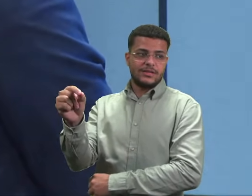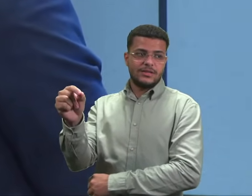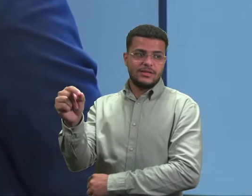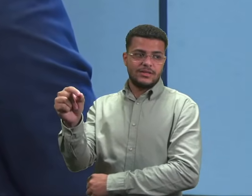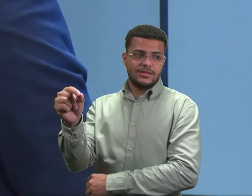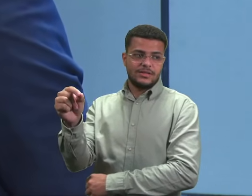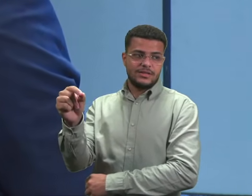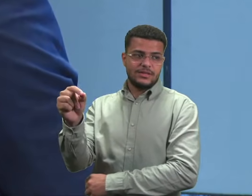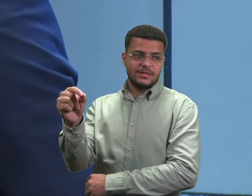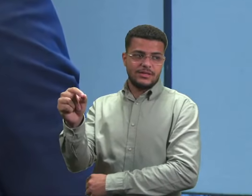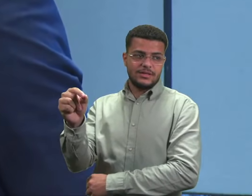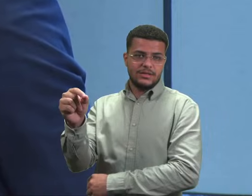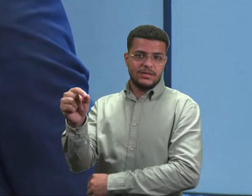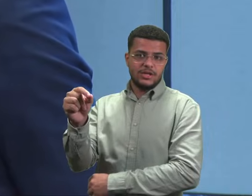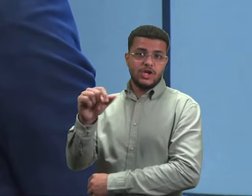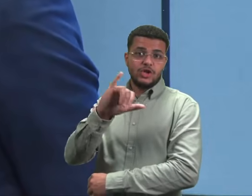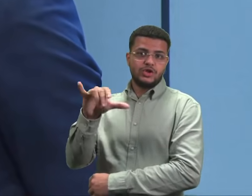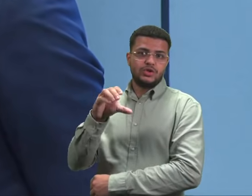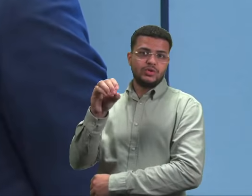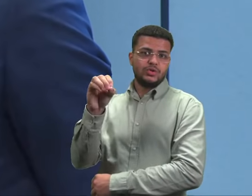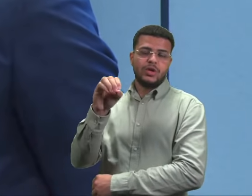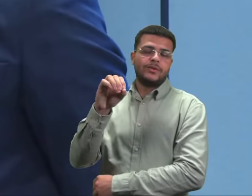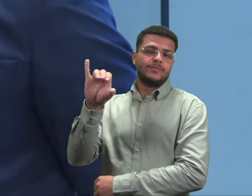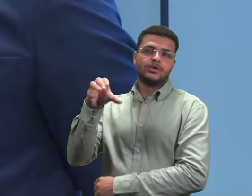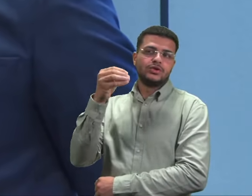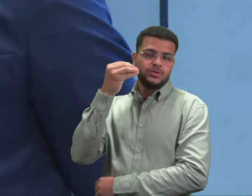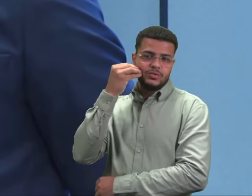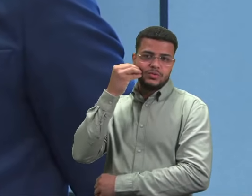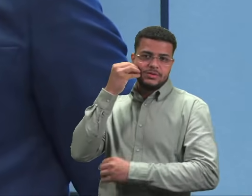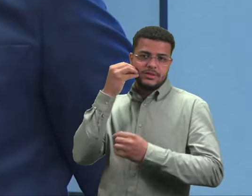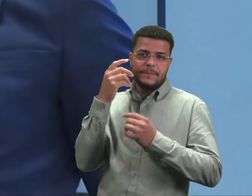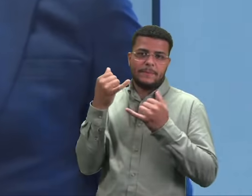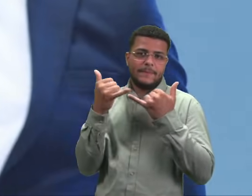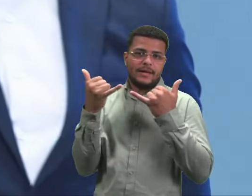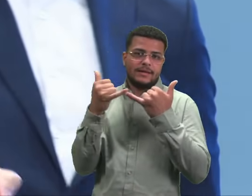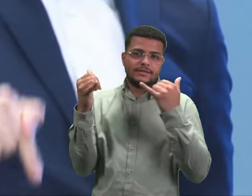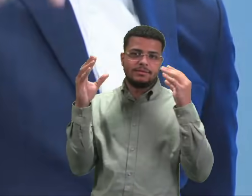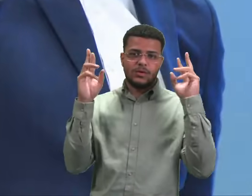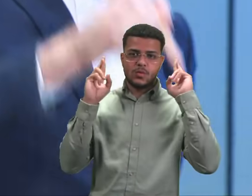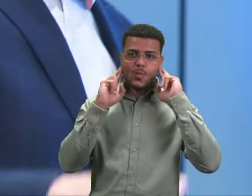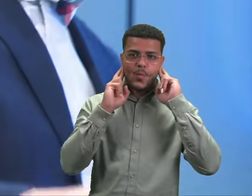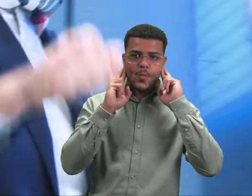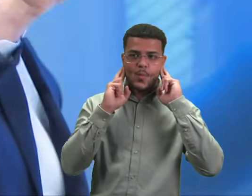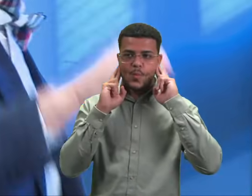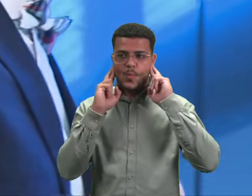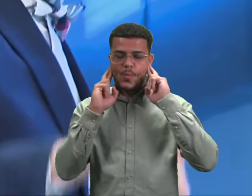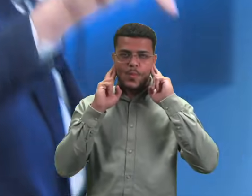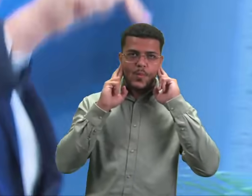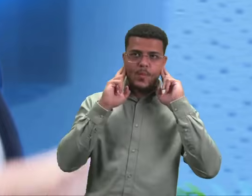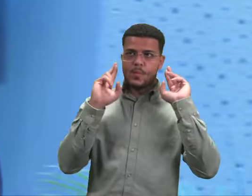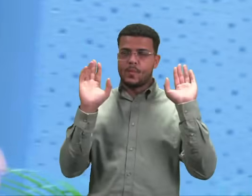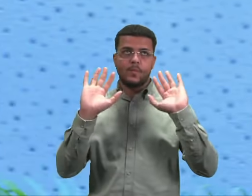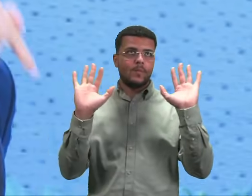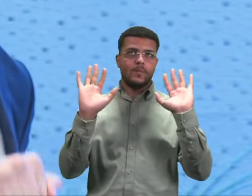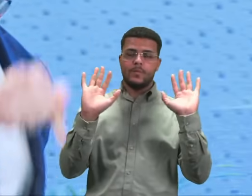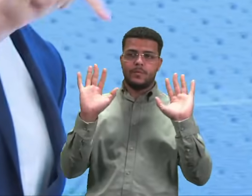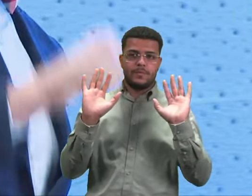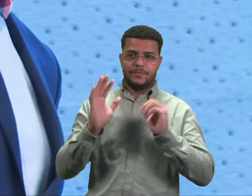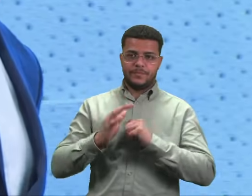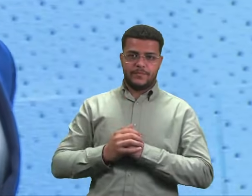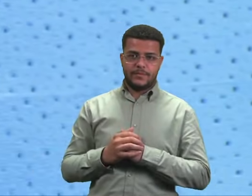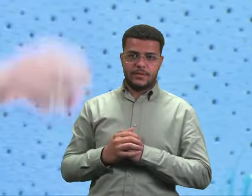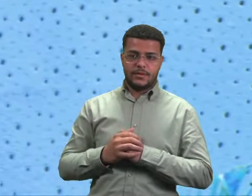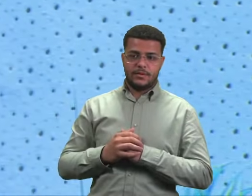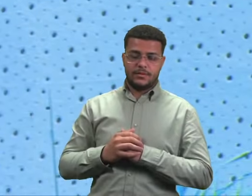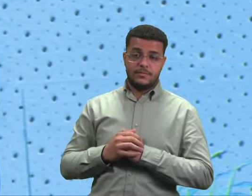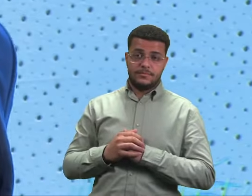e quando Jesus começou a pregar um grande sermão que expressa essas verdades que nós estamos estudando hoje